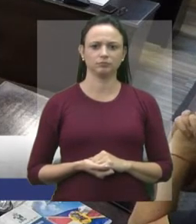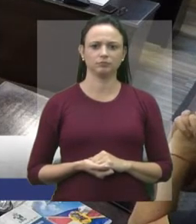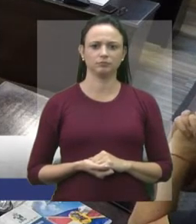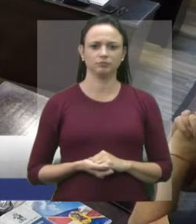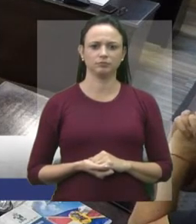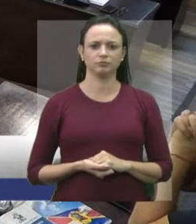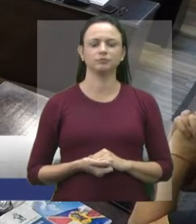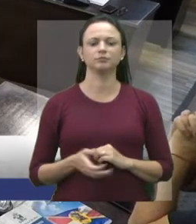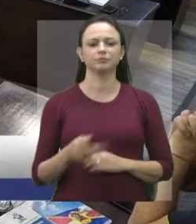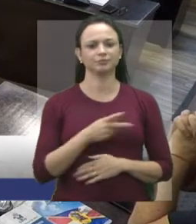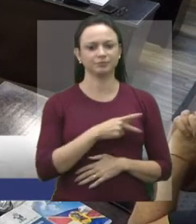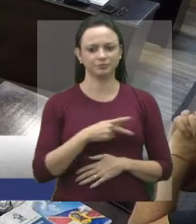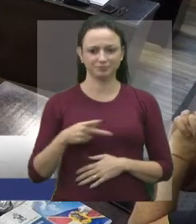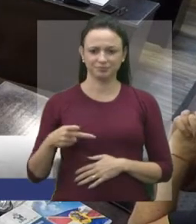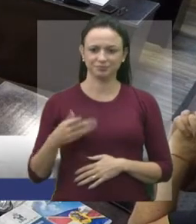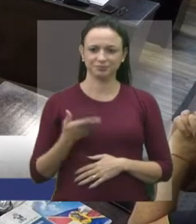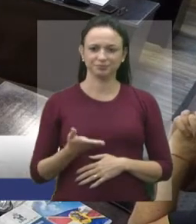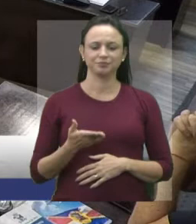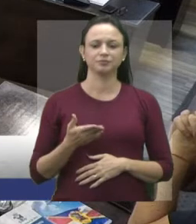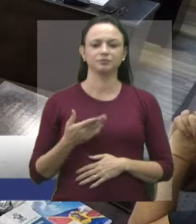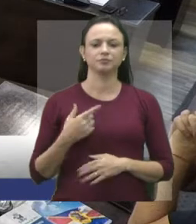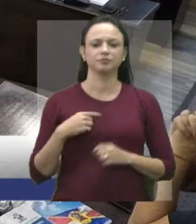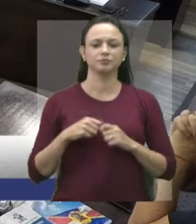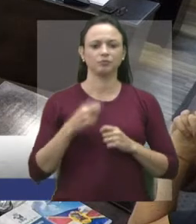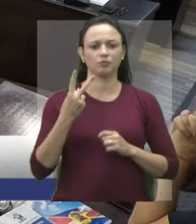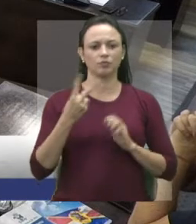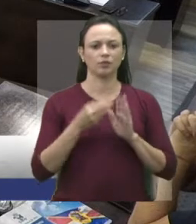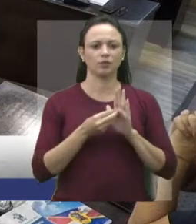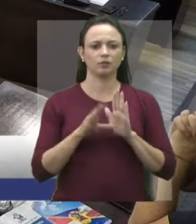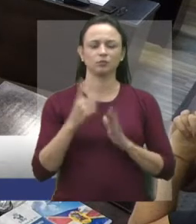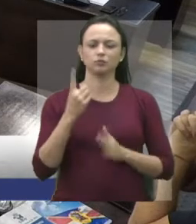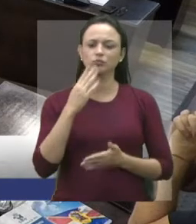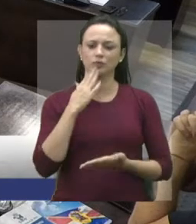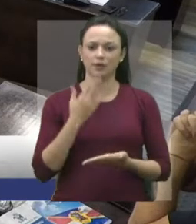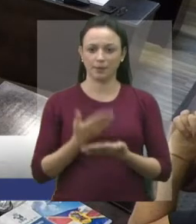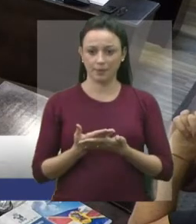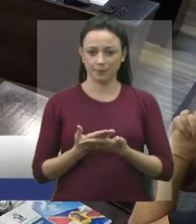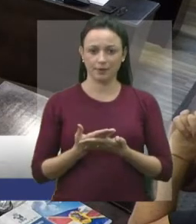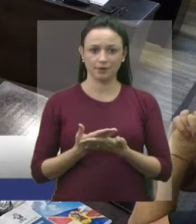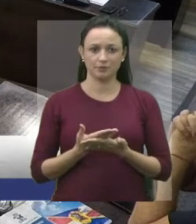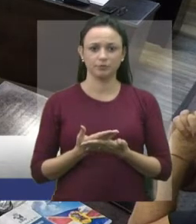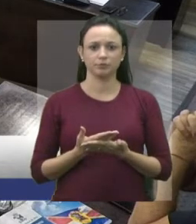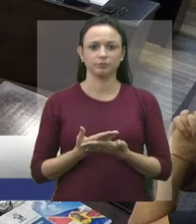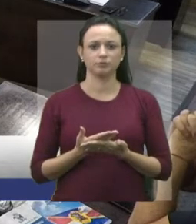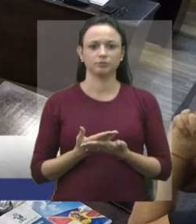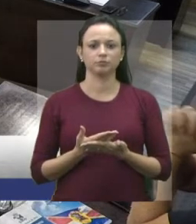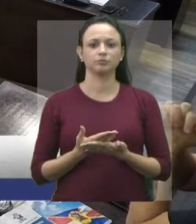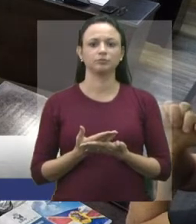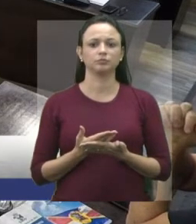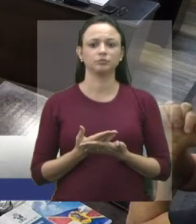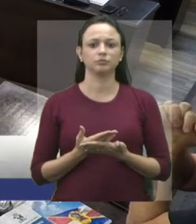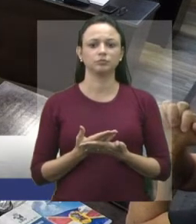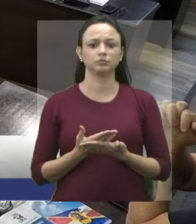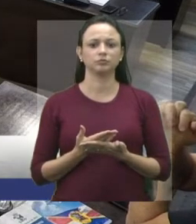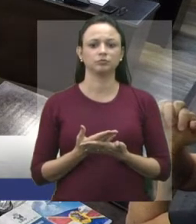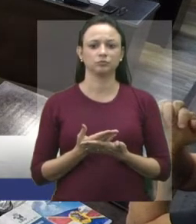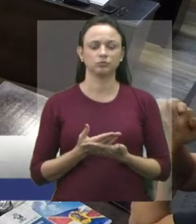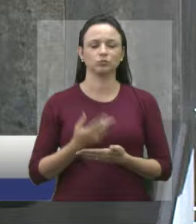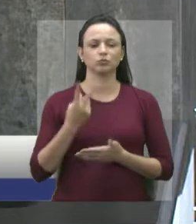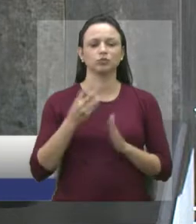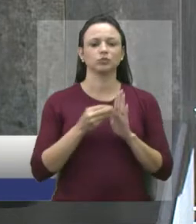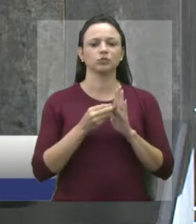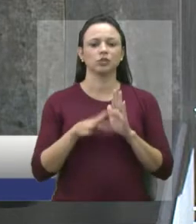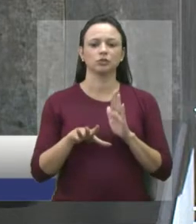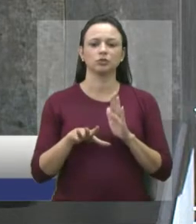Senhor presidente, entrei com duas indicações e um requerimento, sendo que as duas